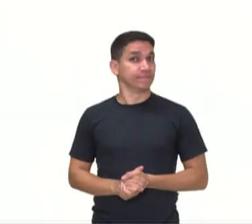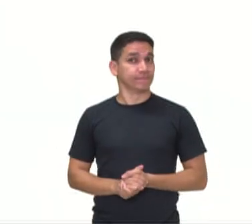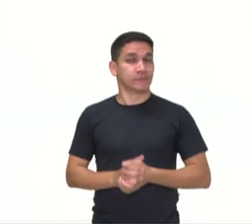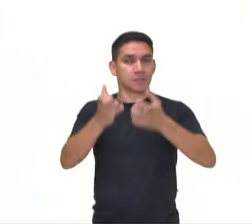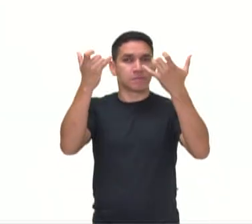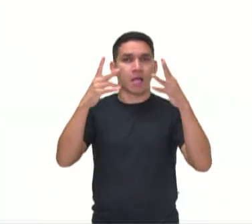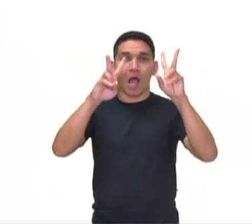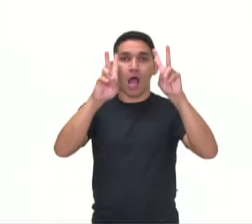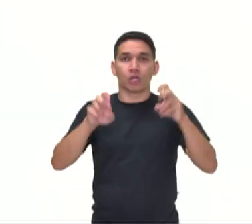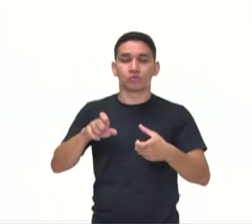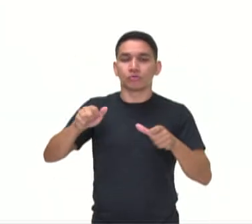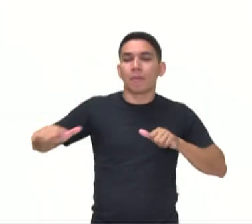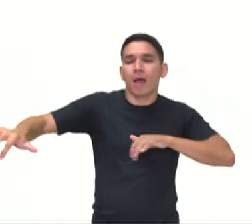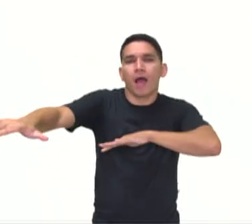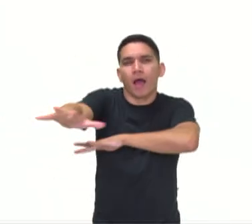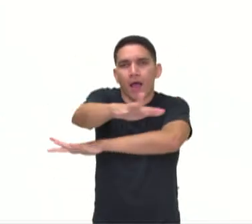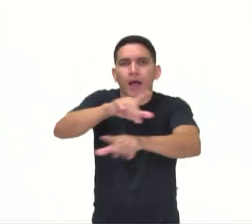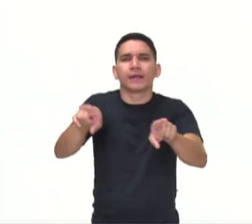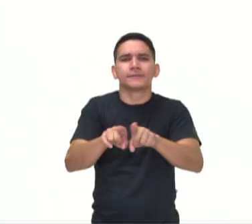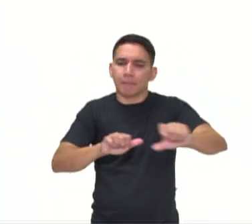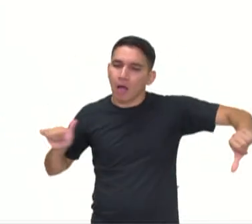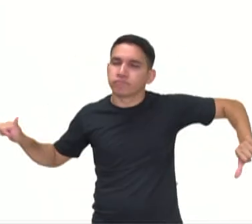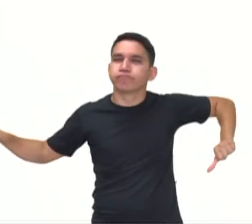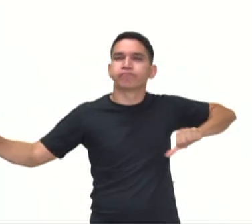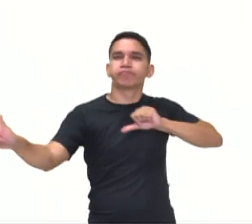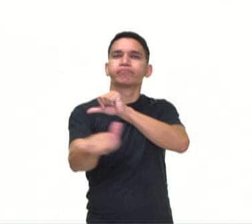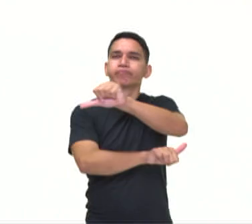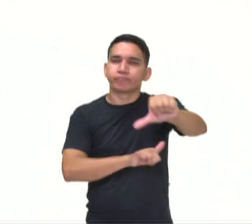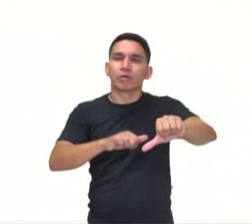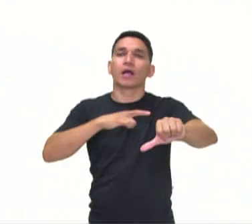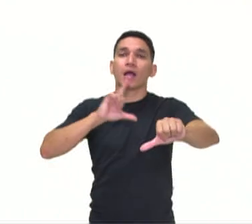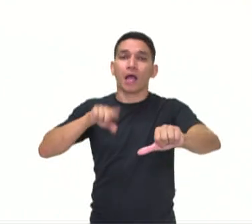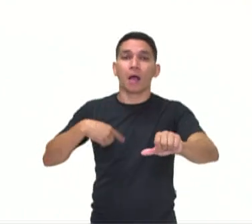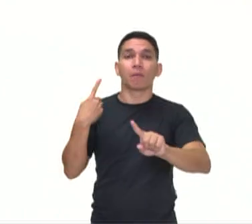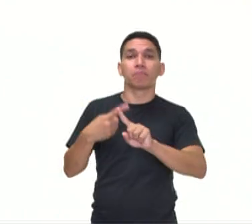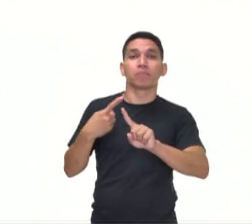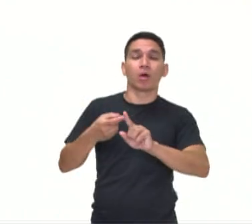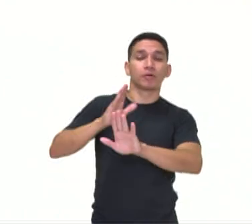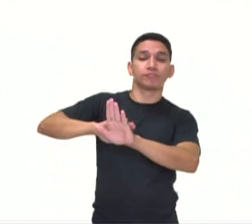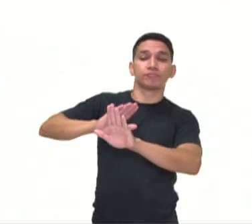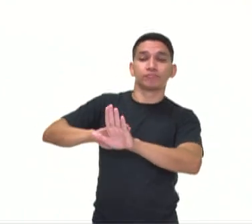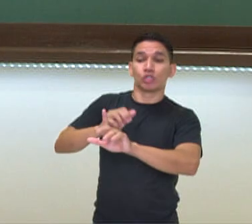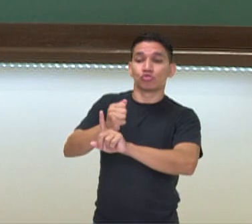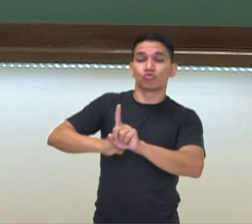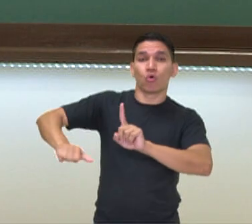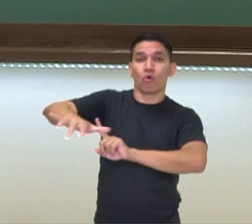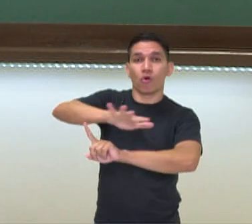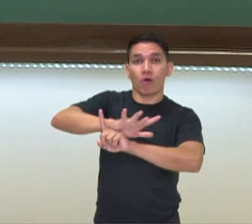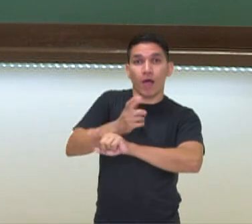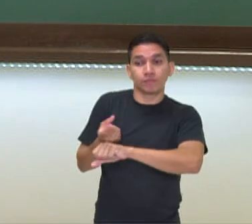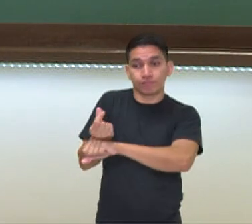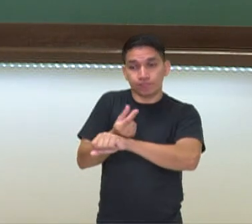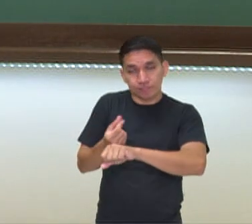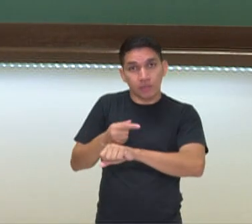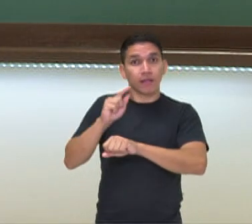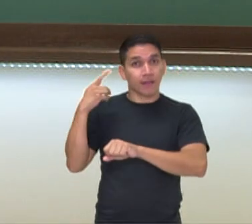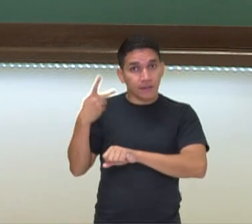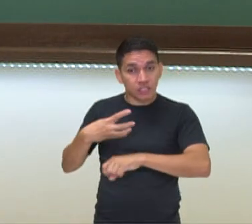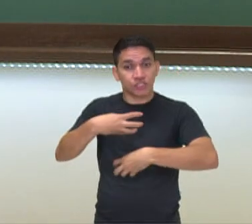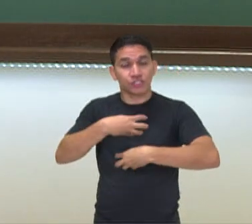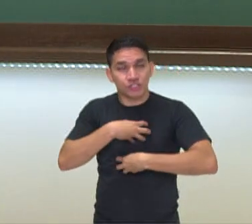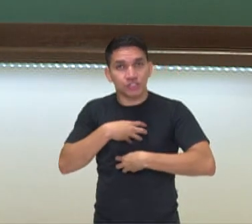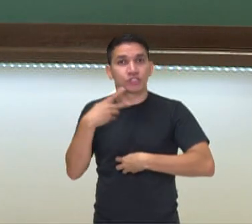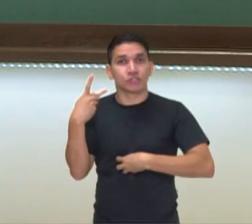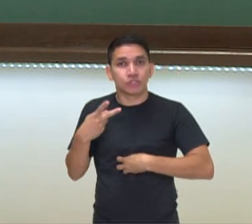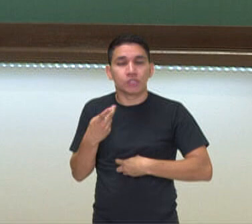sobre a paisagem e as suas transformações que foram impulsionadas pela sociedade de consumo. Então esse modelo de sociedade